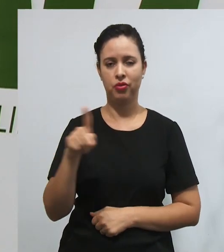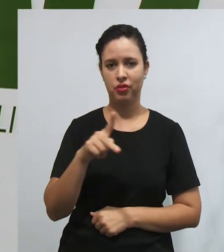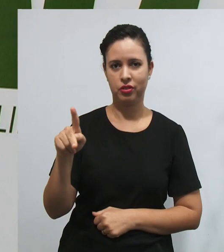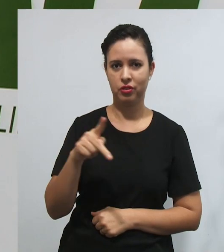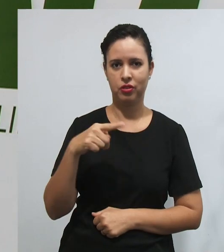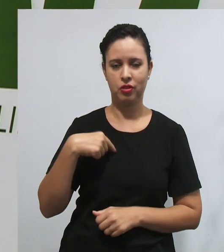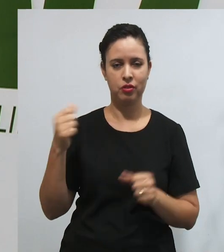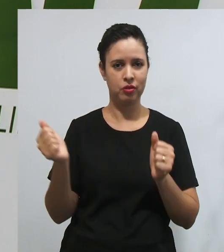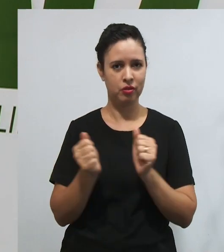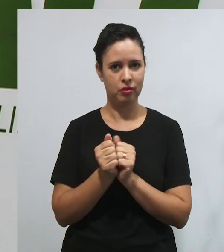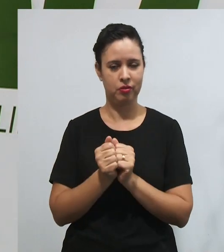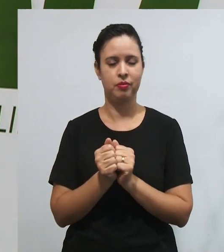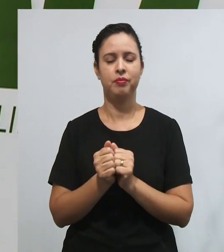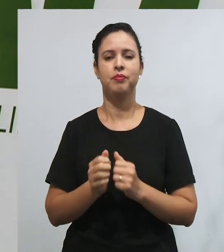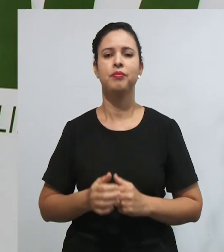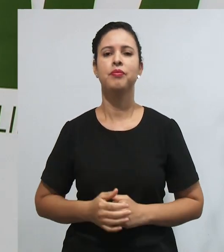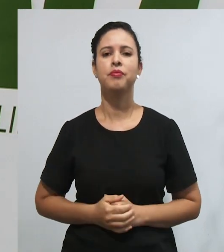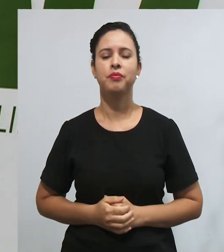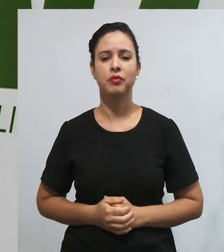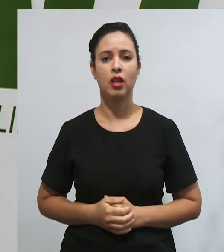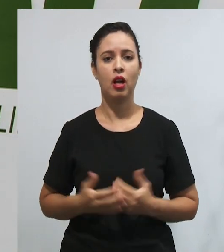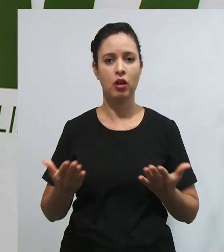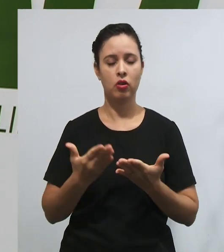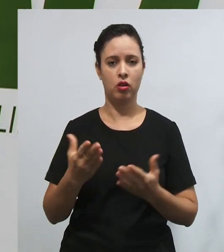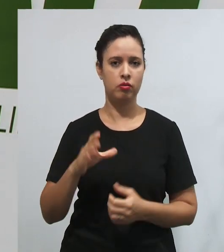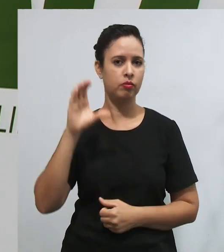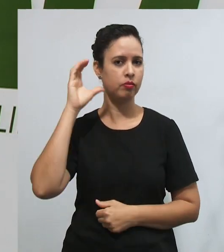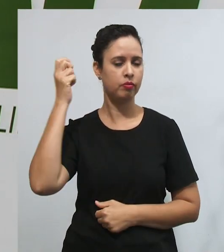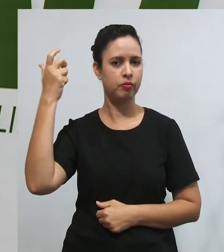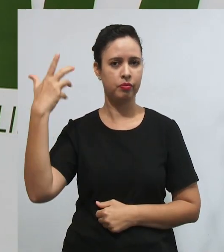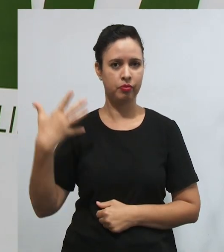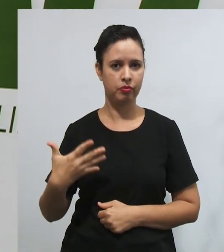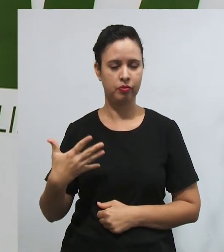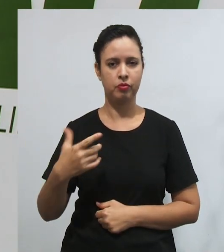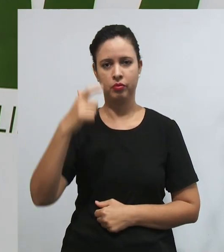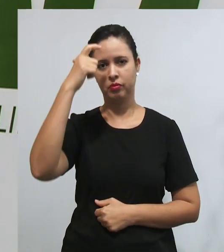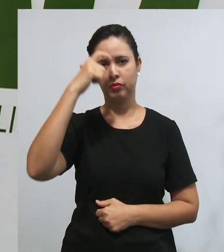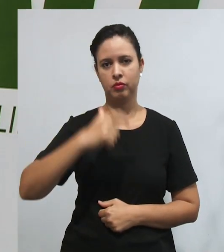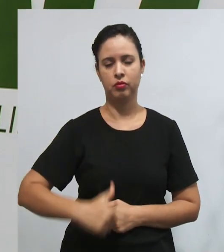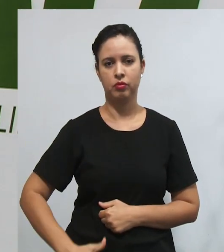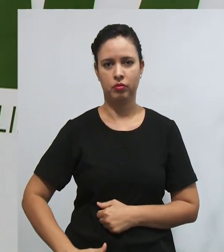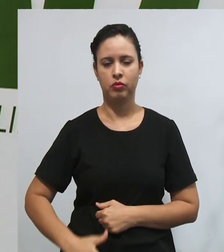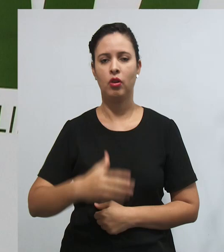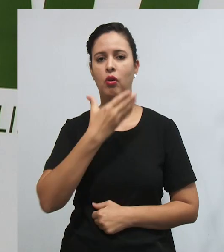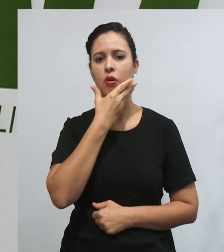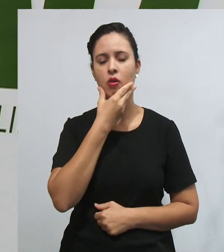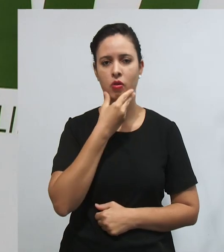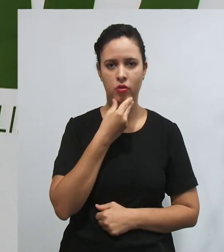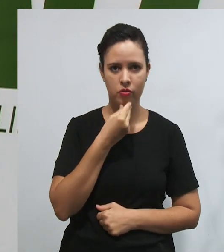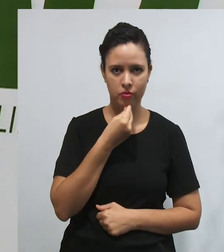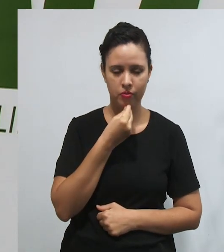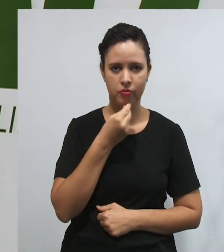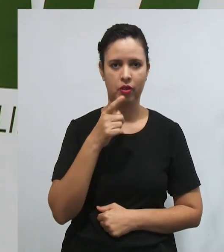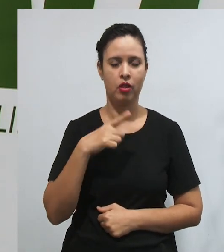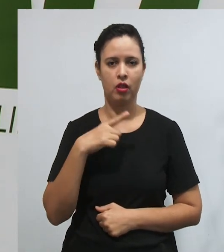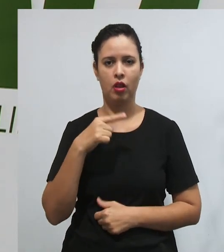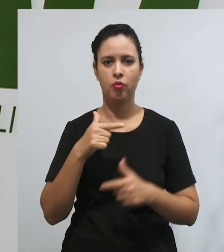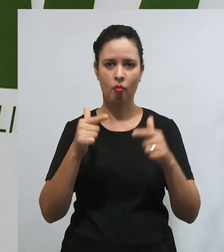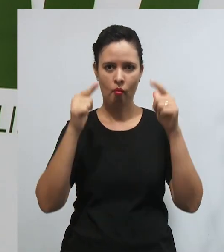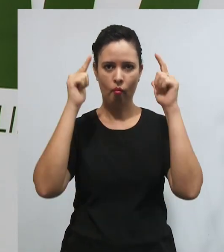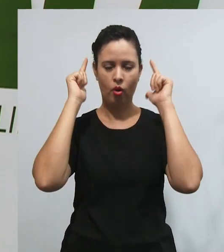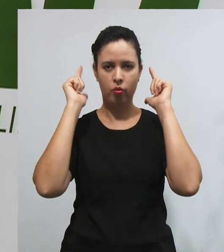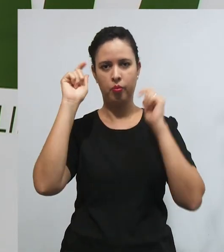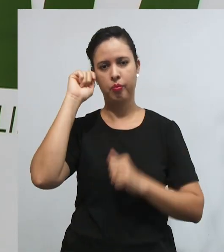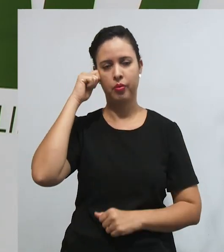no decorrer de toda a nossa disciplina. Estarei fazendo agora a minha audiodescrição. Eu sou do gênero masculino, tenho cabelo preto